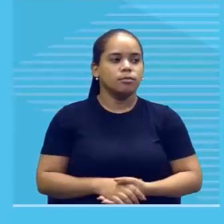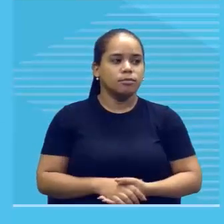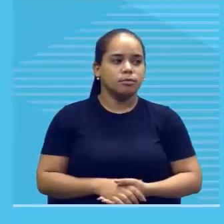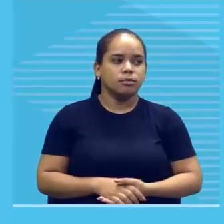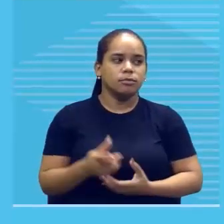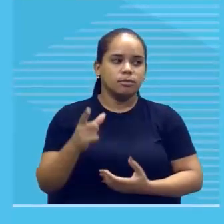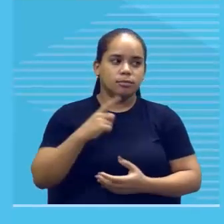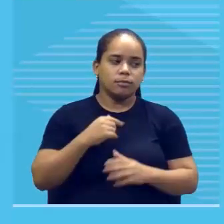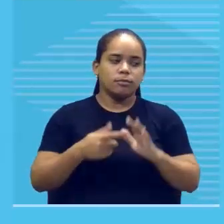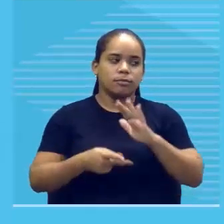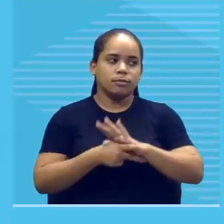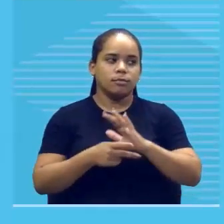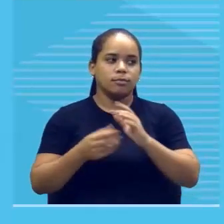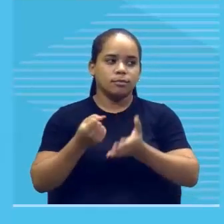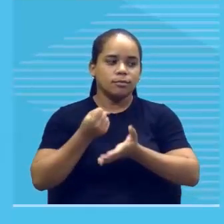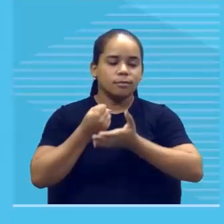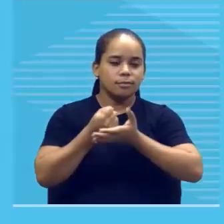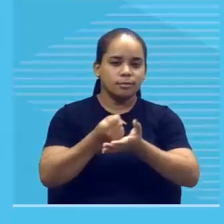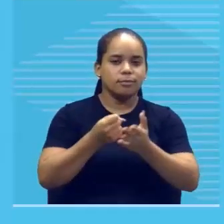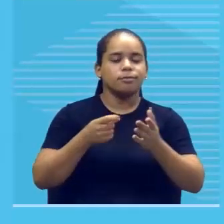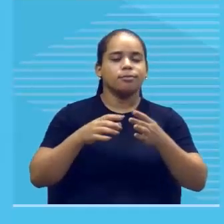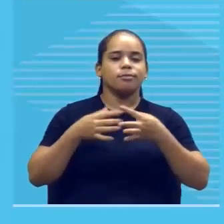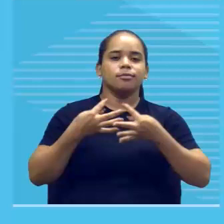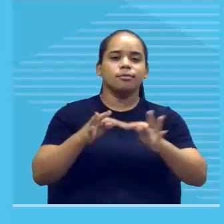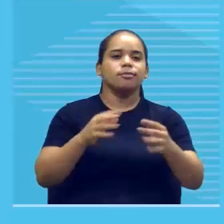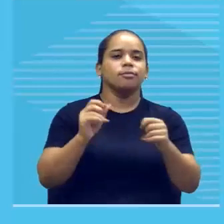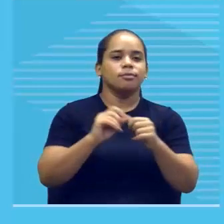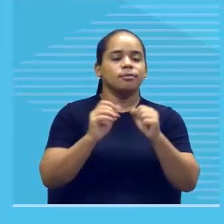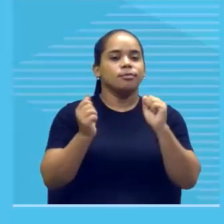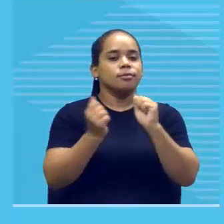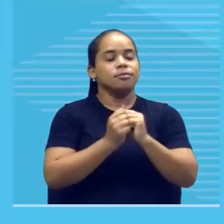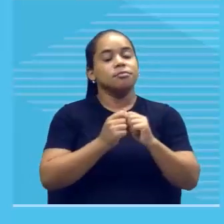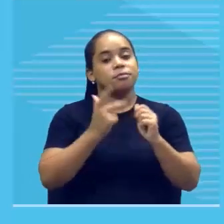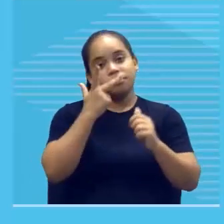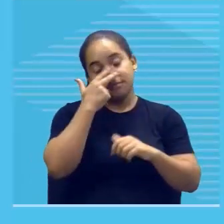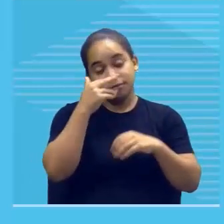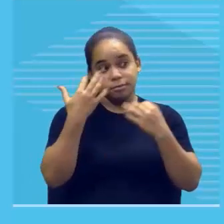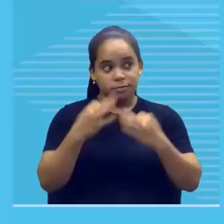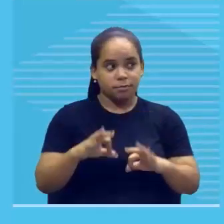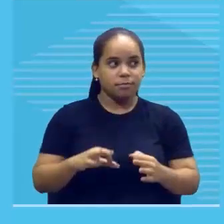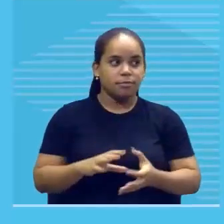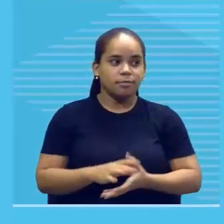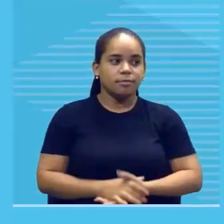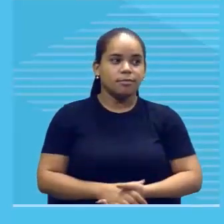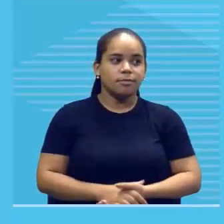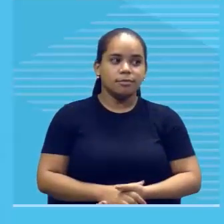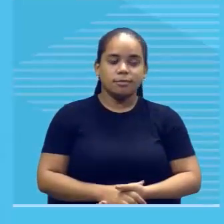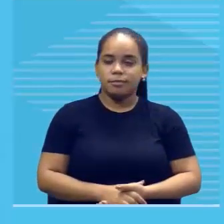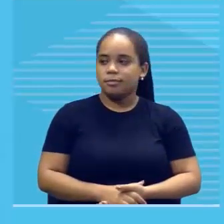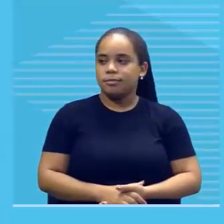que é de outro naipe aqui tem outras dicas fez tudo junto ao mesmo tempo que parece que deu certo né